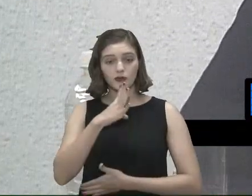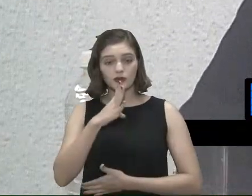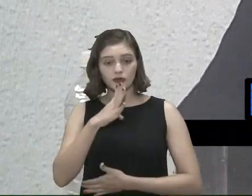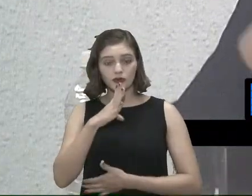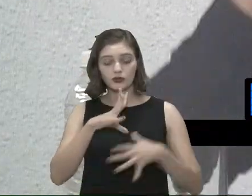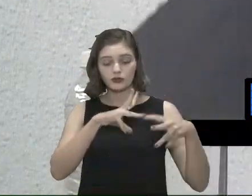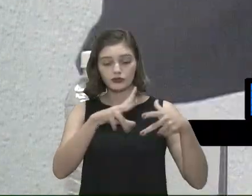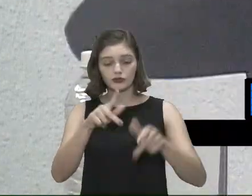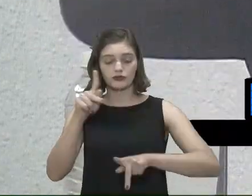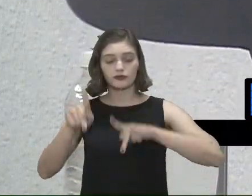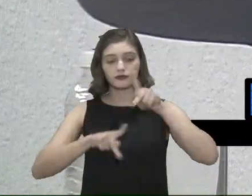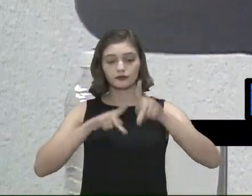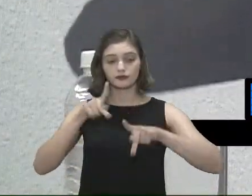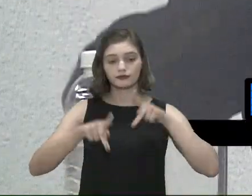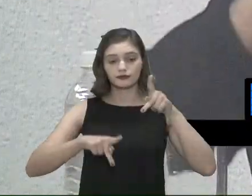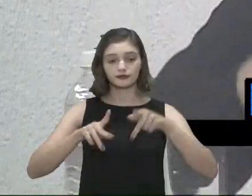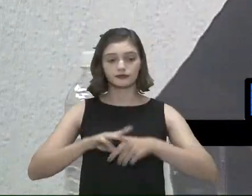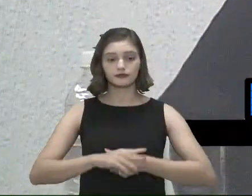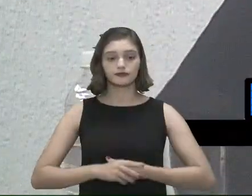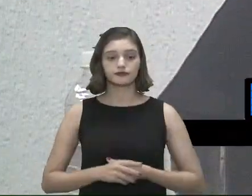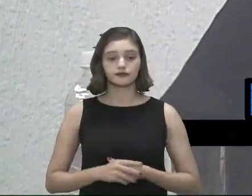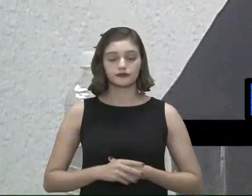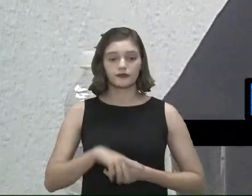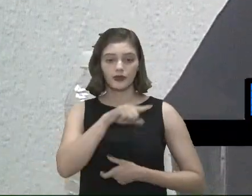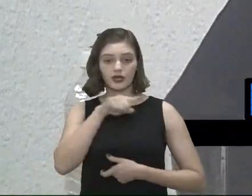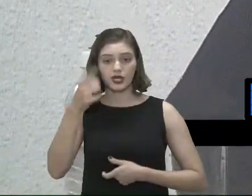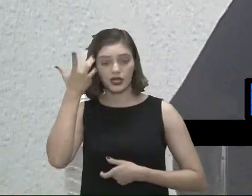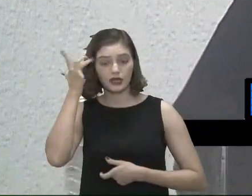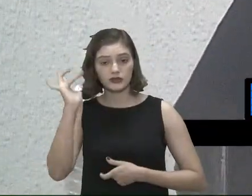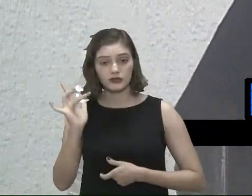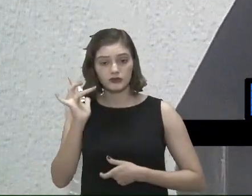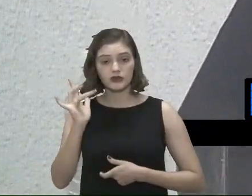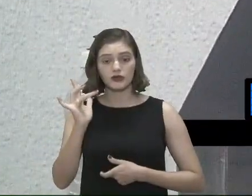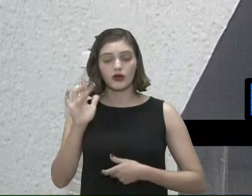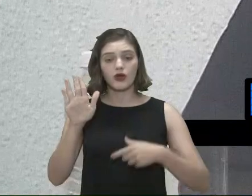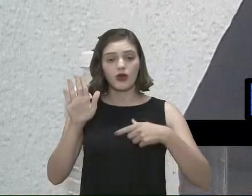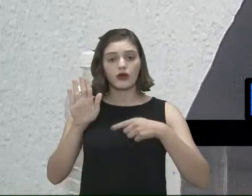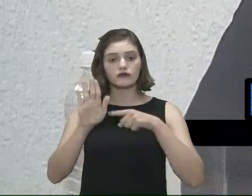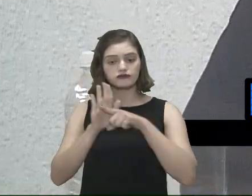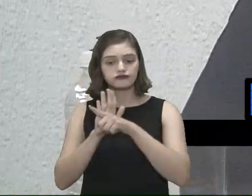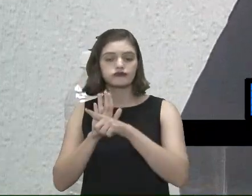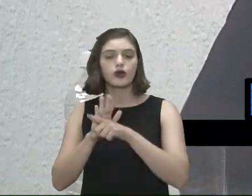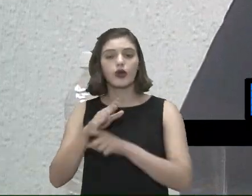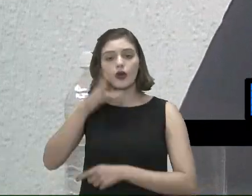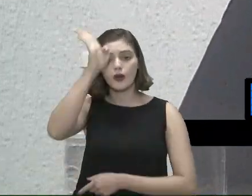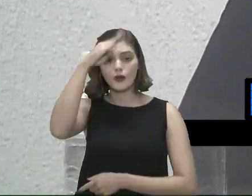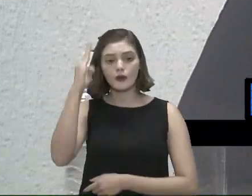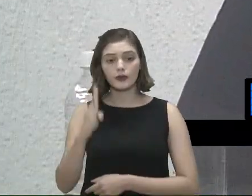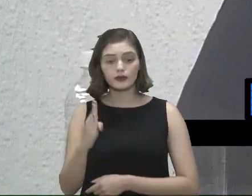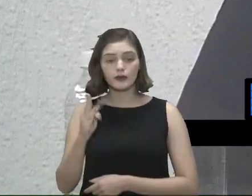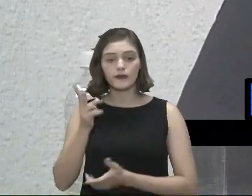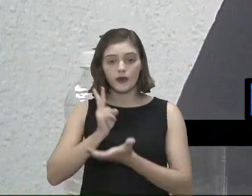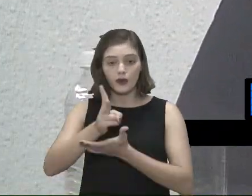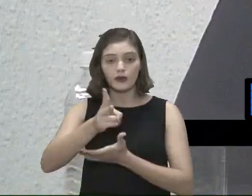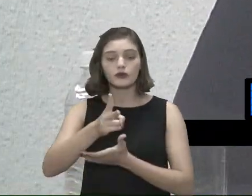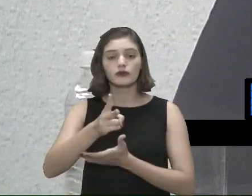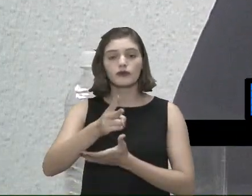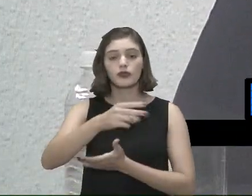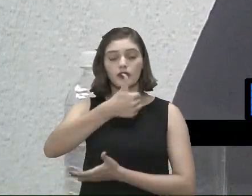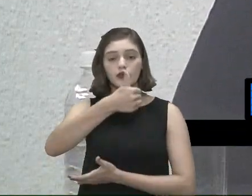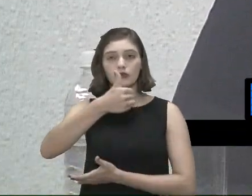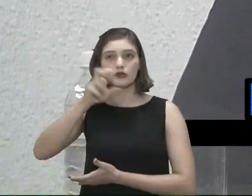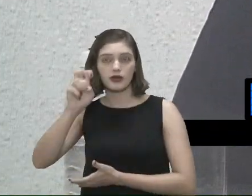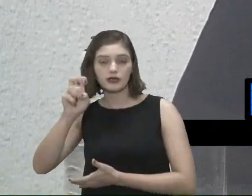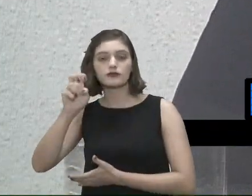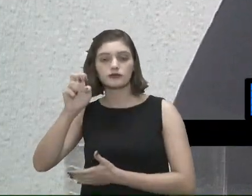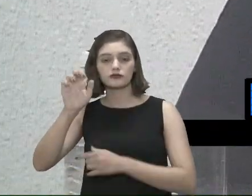da população, e para quem não sabe, eu vou dar esse dado, que o Brasil permanece sendo, pelo 15º